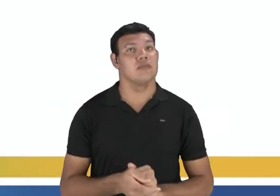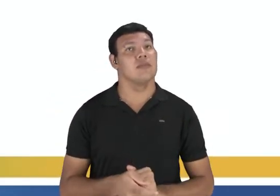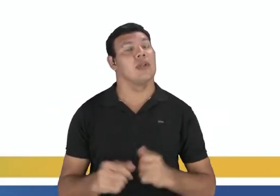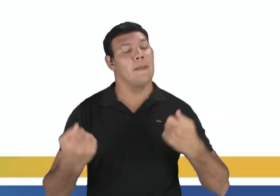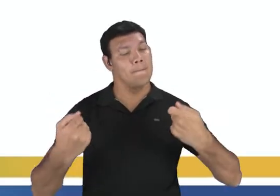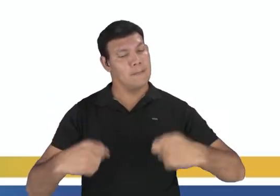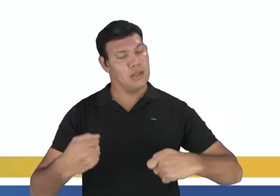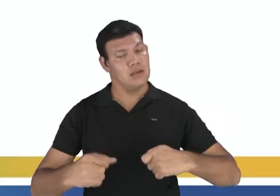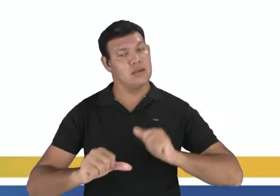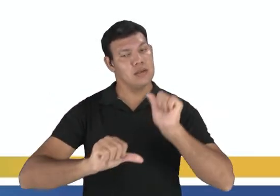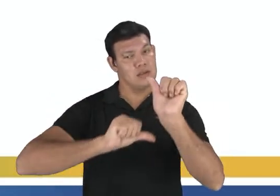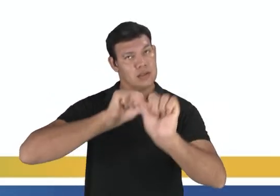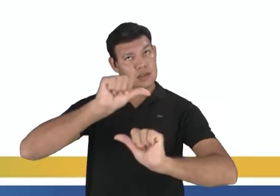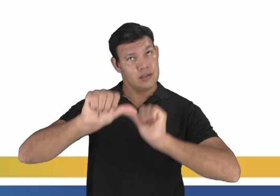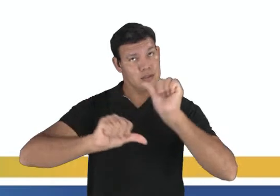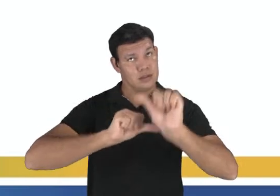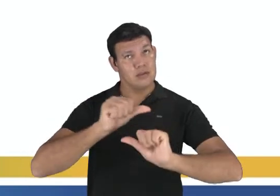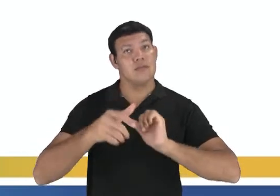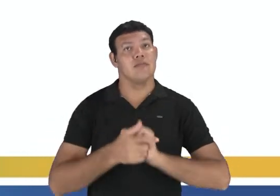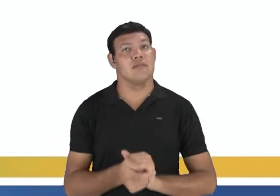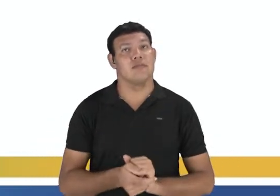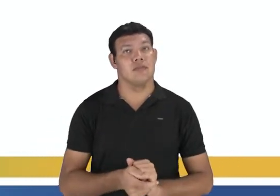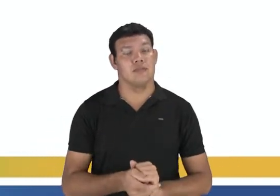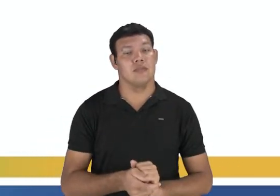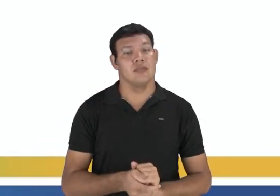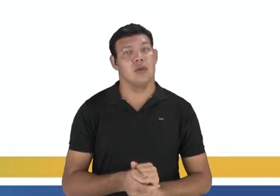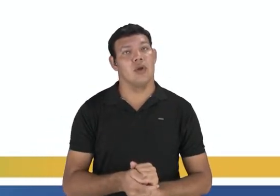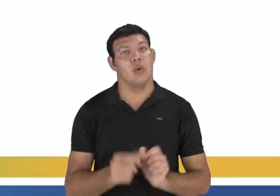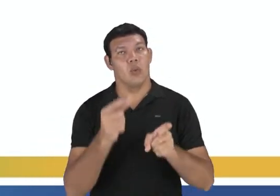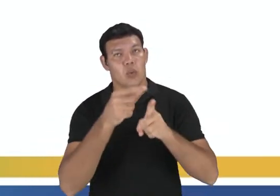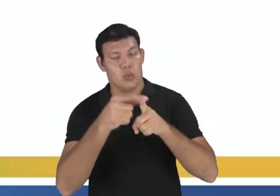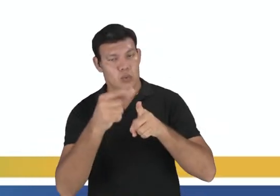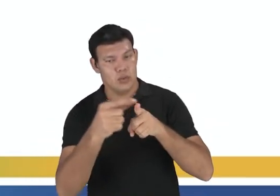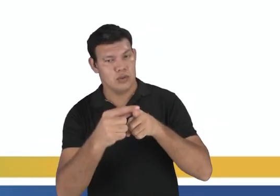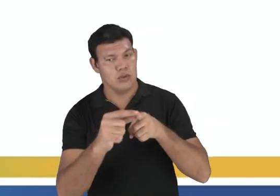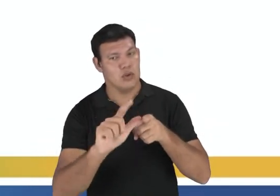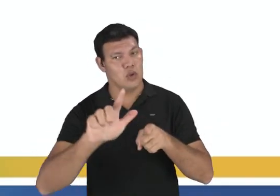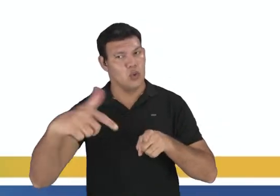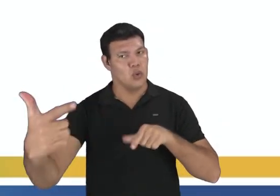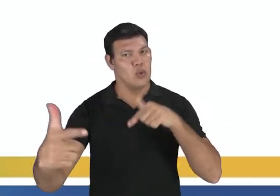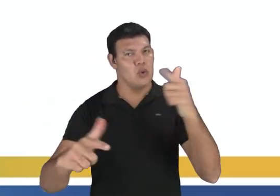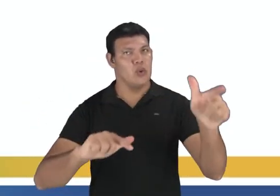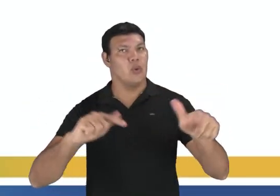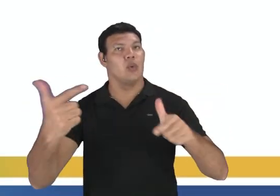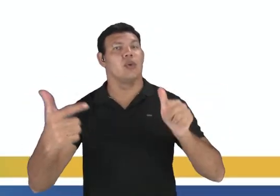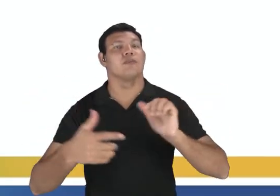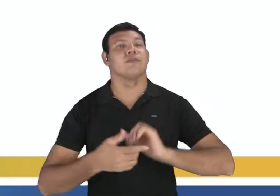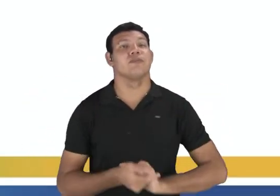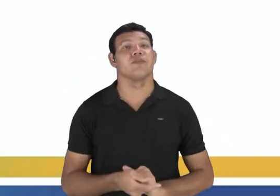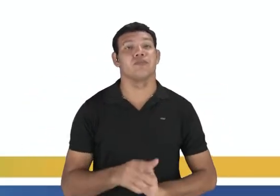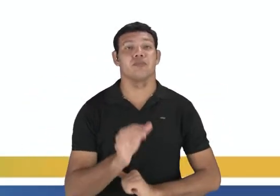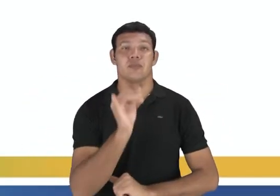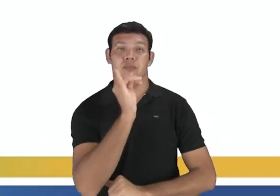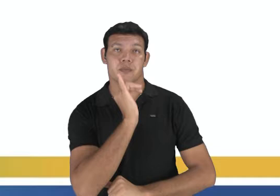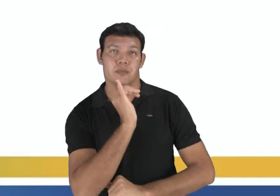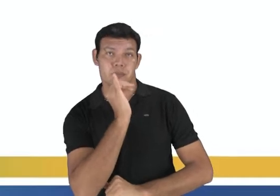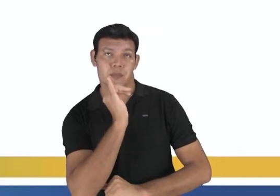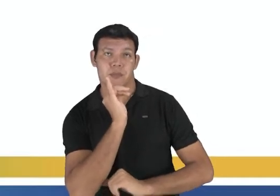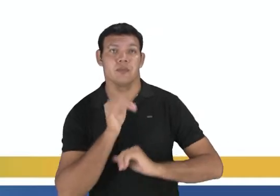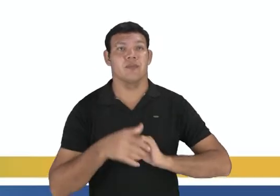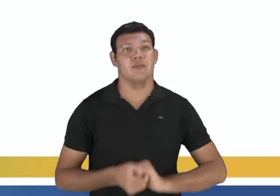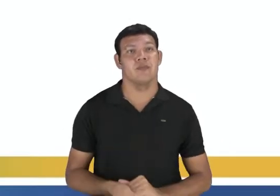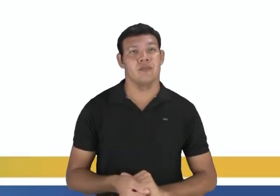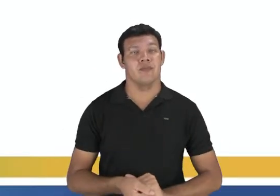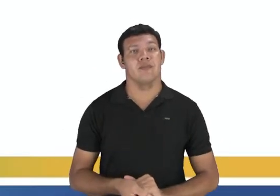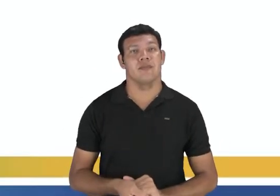precisamos converter em medida de tempo em outras unidades de medida. Então, observe só, por exemplo, essa situação